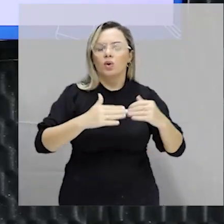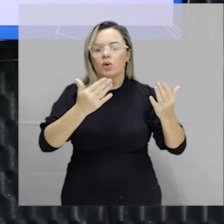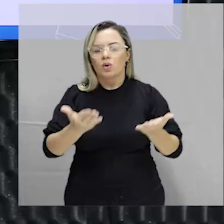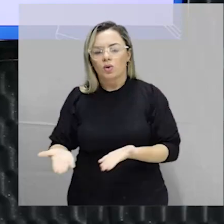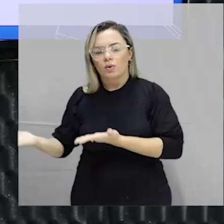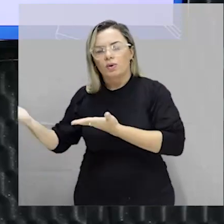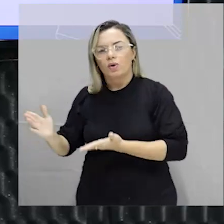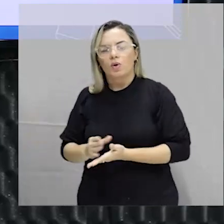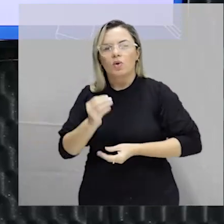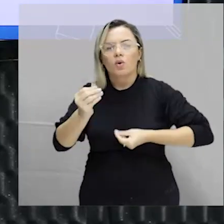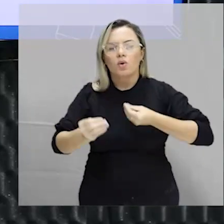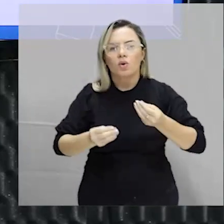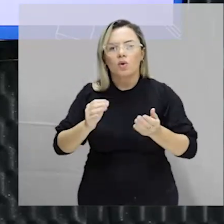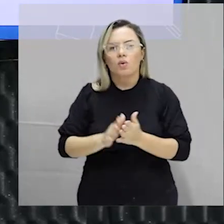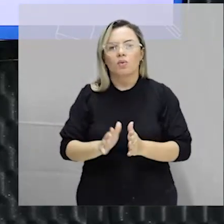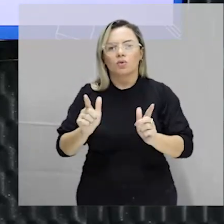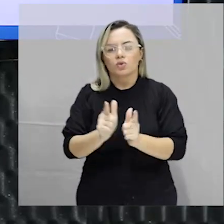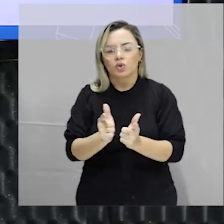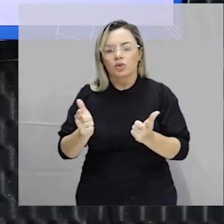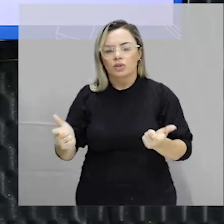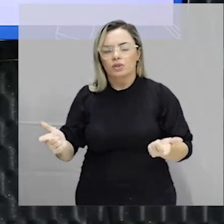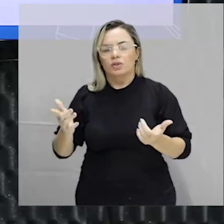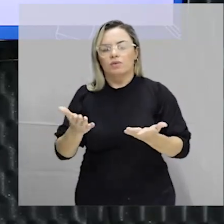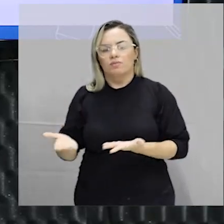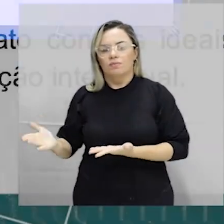como jornalista depois disso.